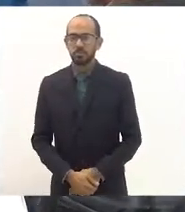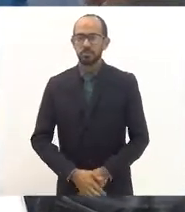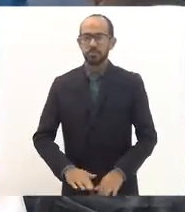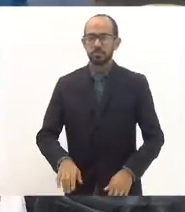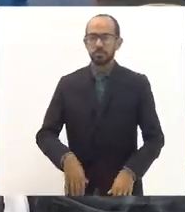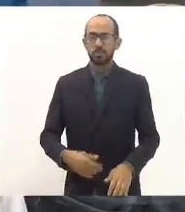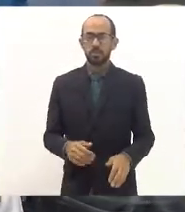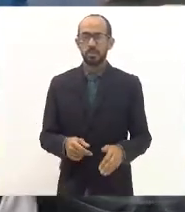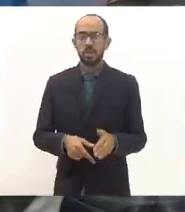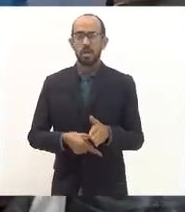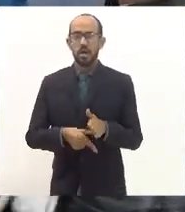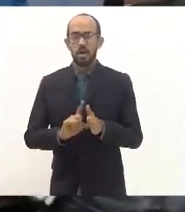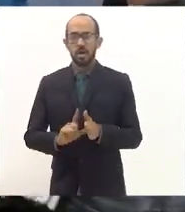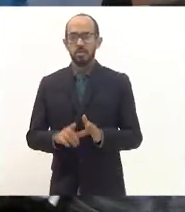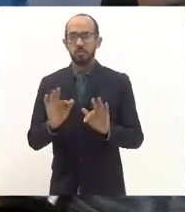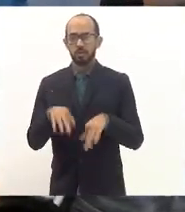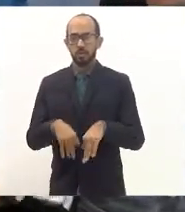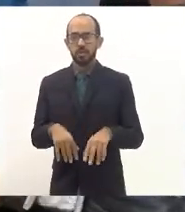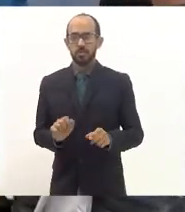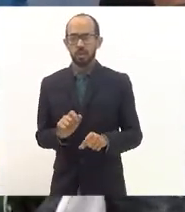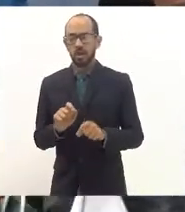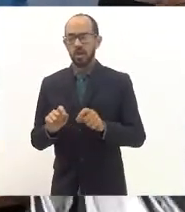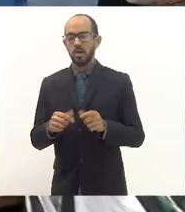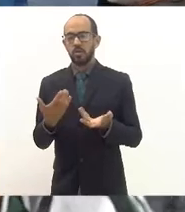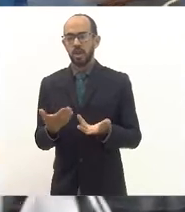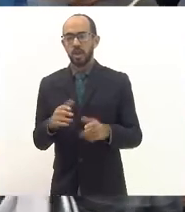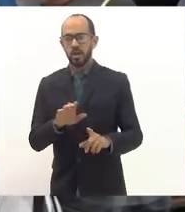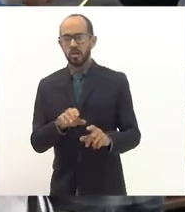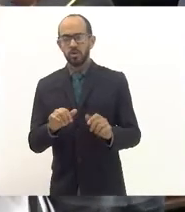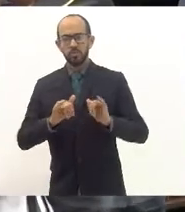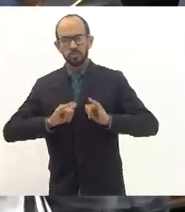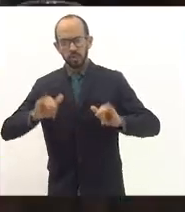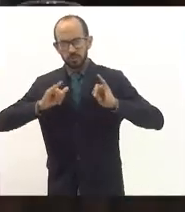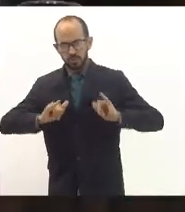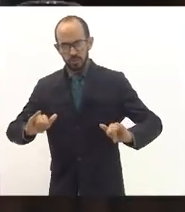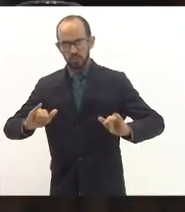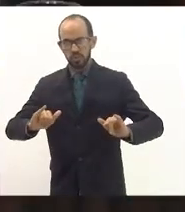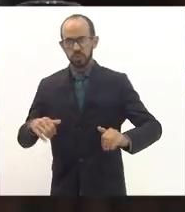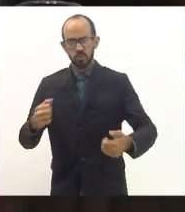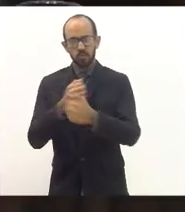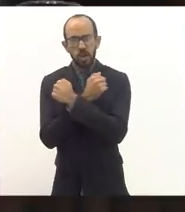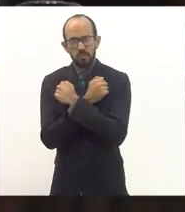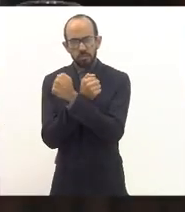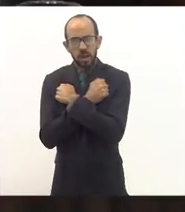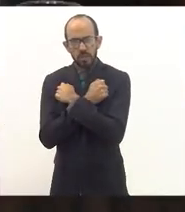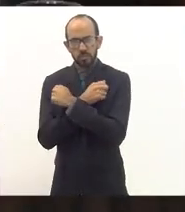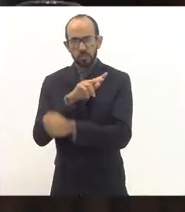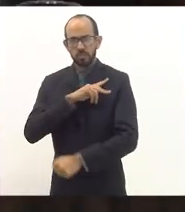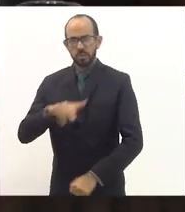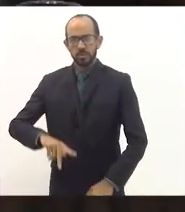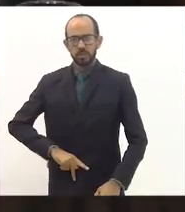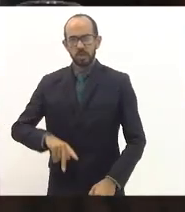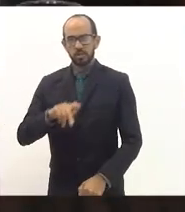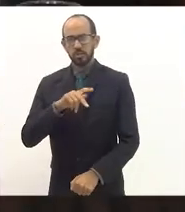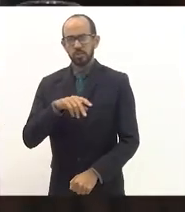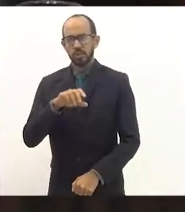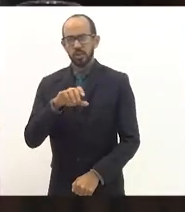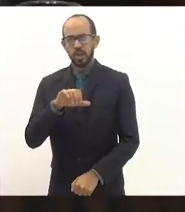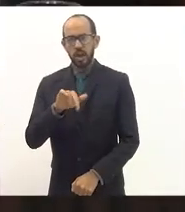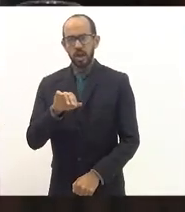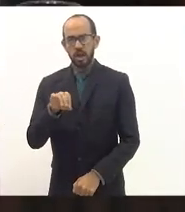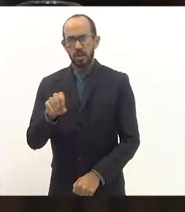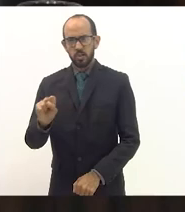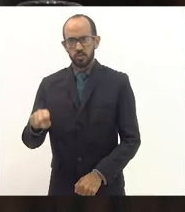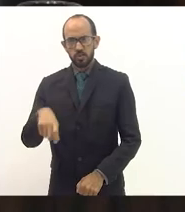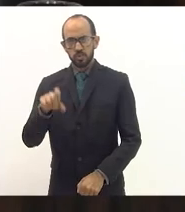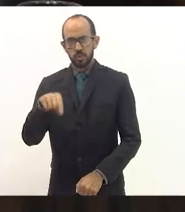Antes de encerrar, eu quero deixar aqui, transmitir aqui o abraço do presidente Carlos Lupe, presidente